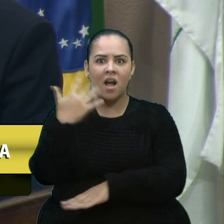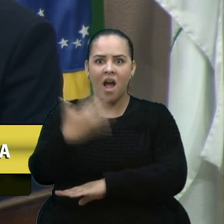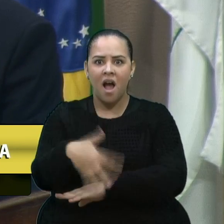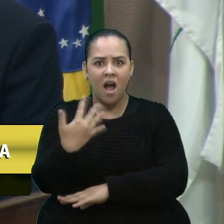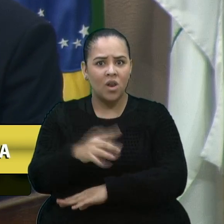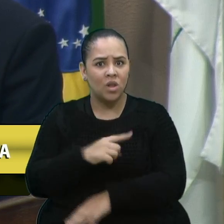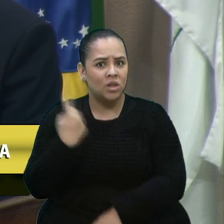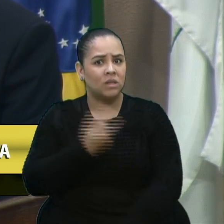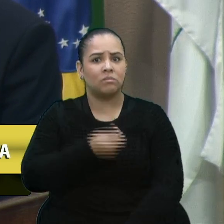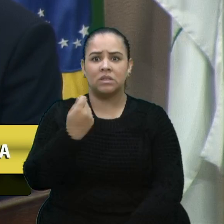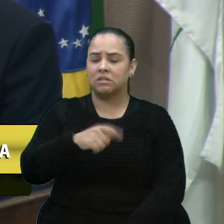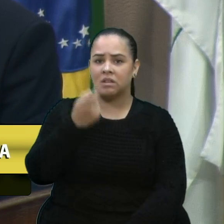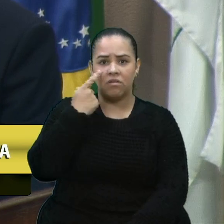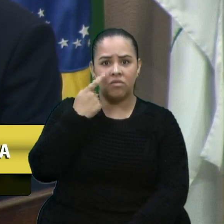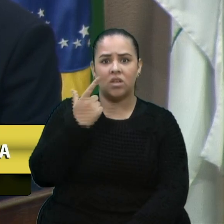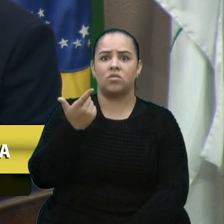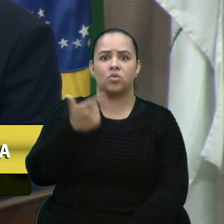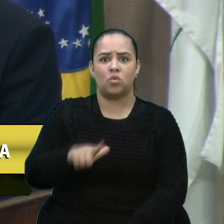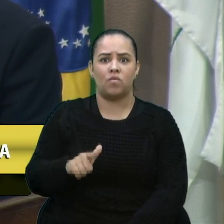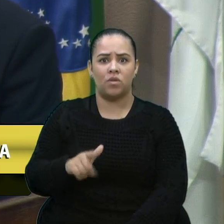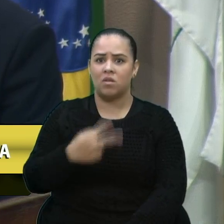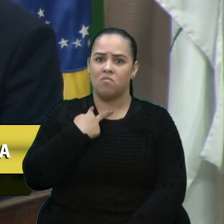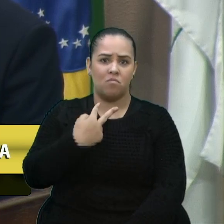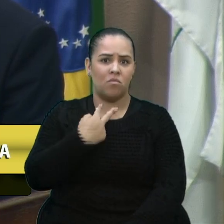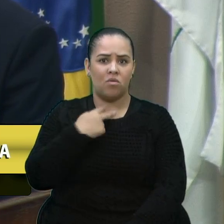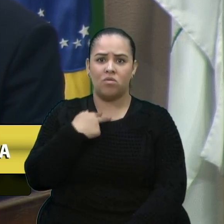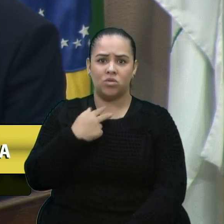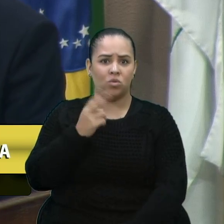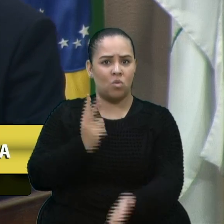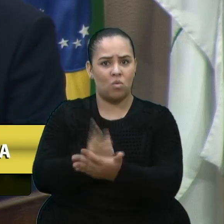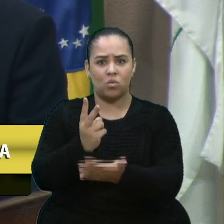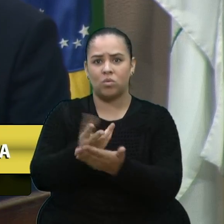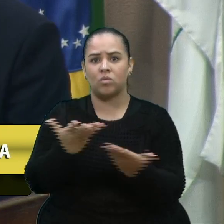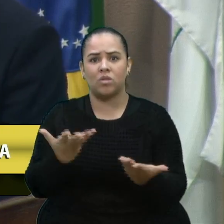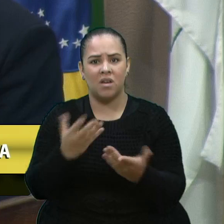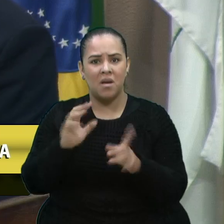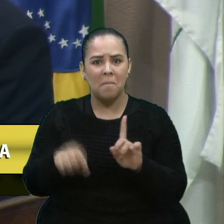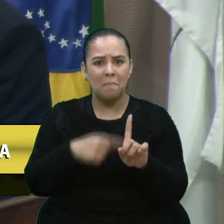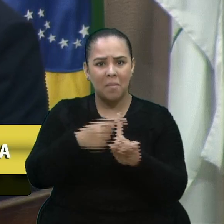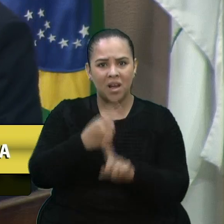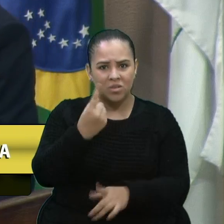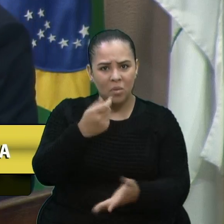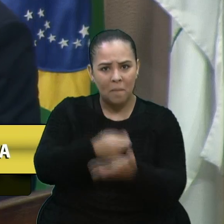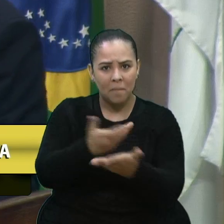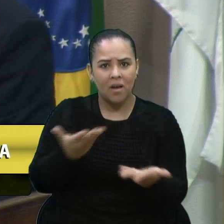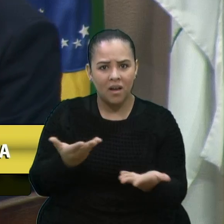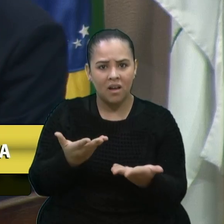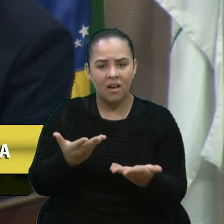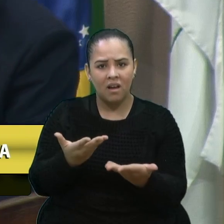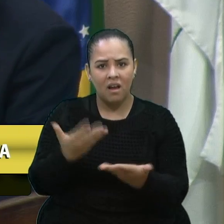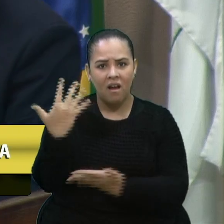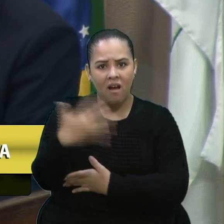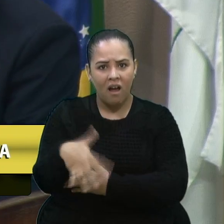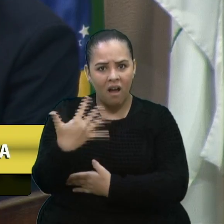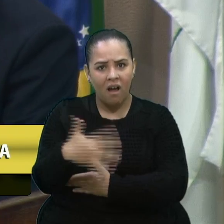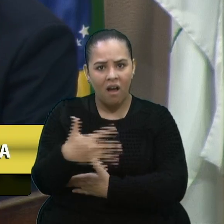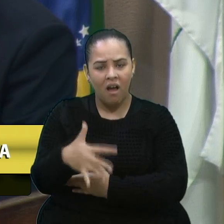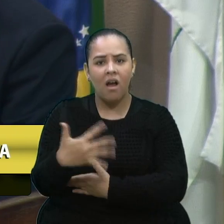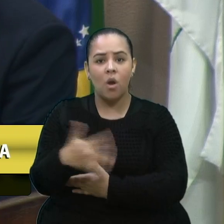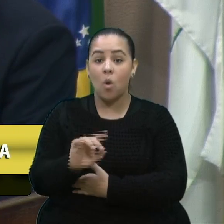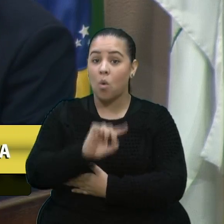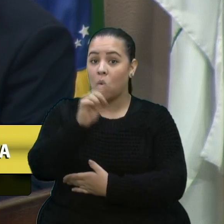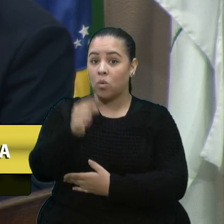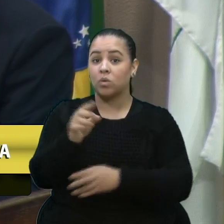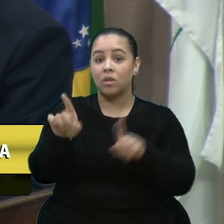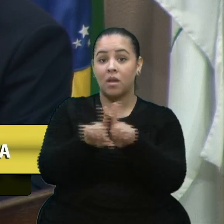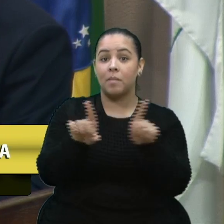rever isso. Não é possível e sustentável o povo ter mais um gasto tão alto nesse sentido. Outro ponto